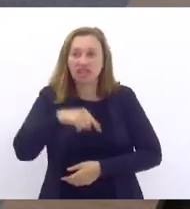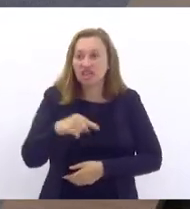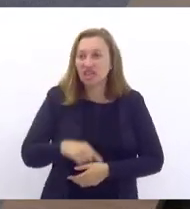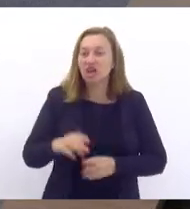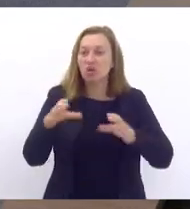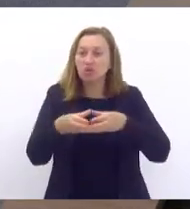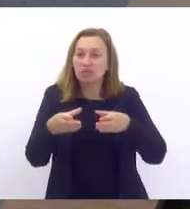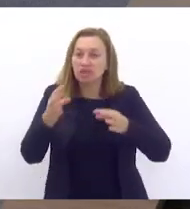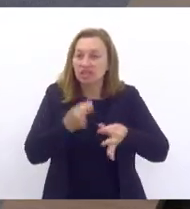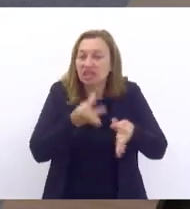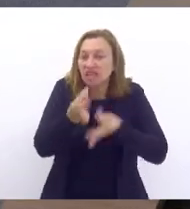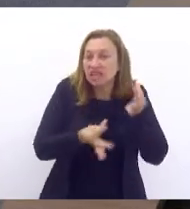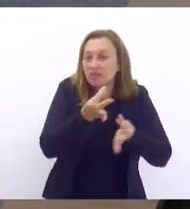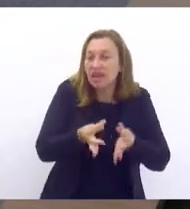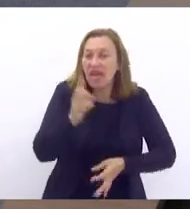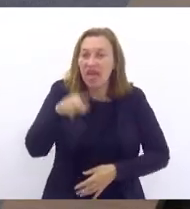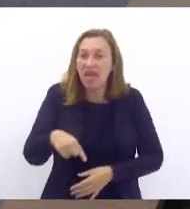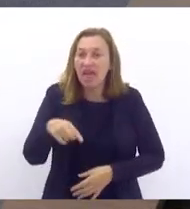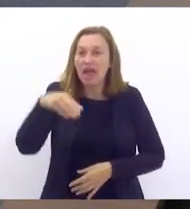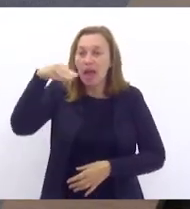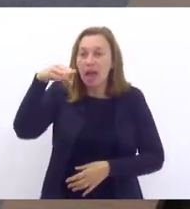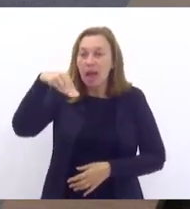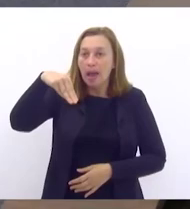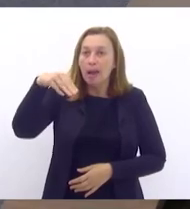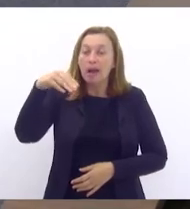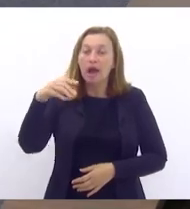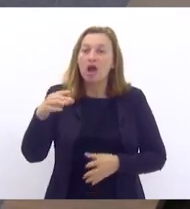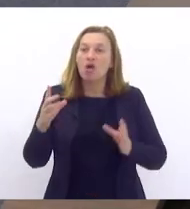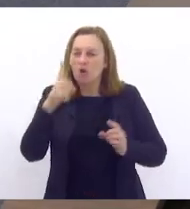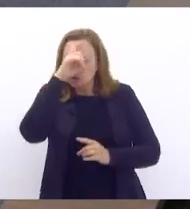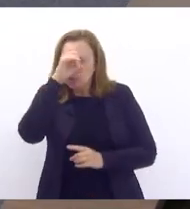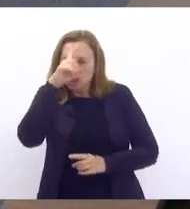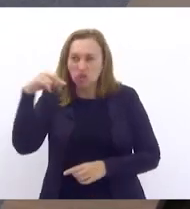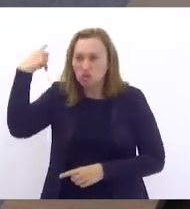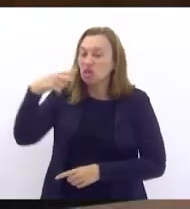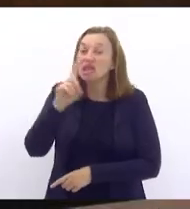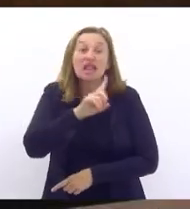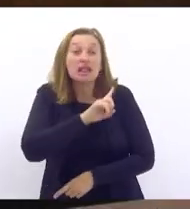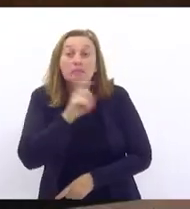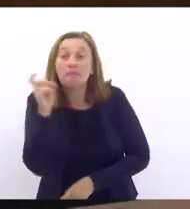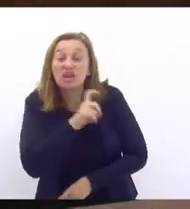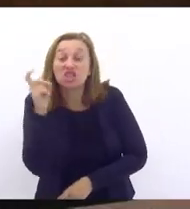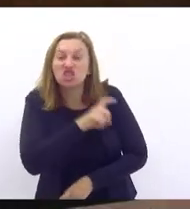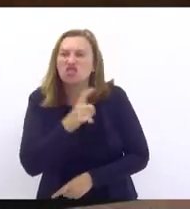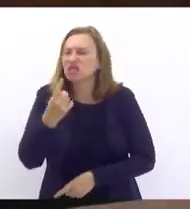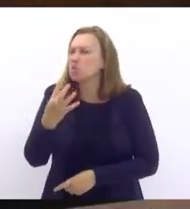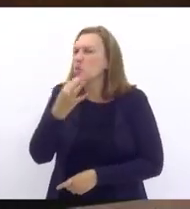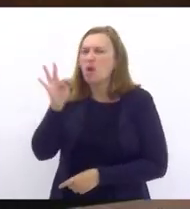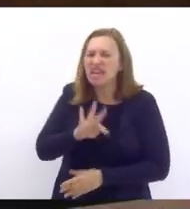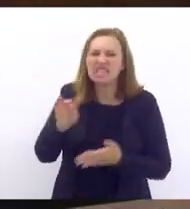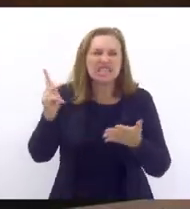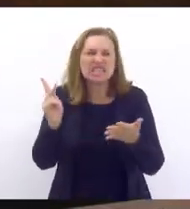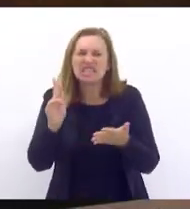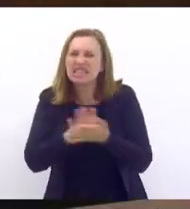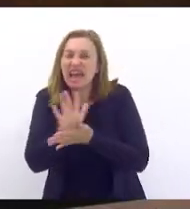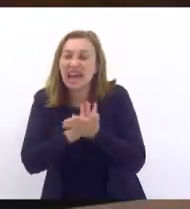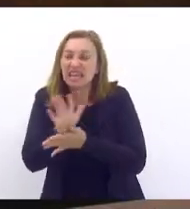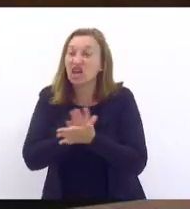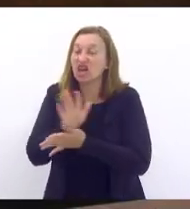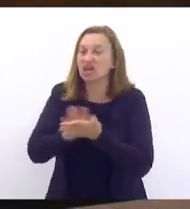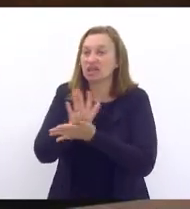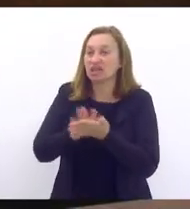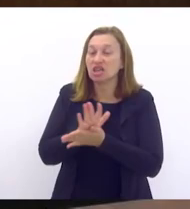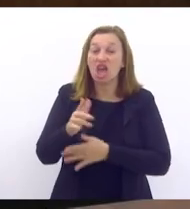comunidade terapêutica é manicômio. Não é, vocês falam porque não conhecem. Ou então, se conhecem, conhecem as erradas. E